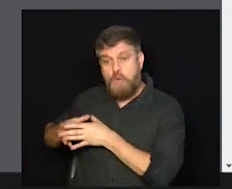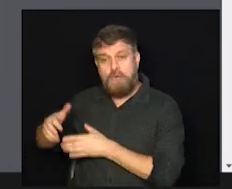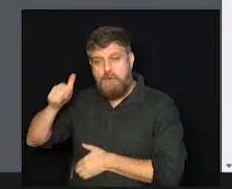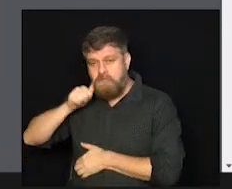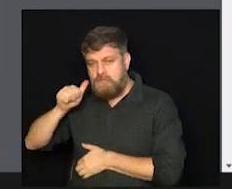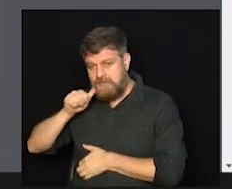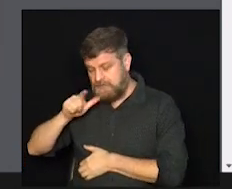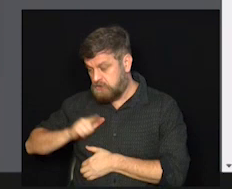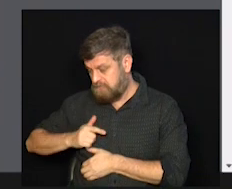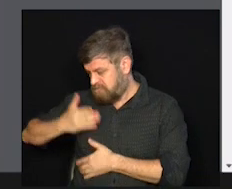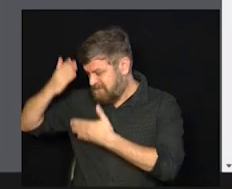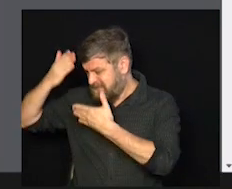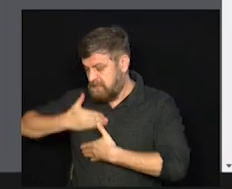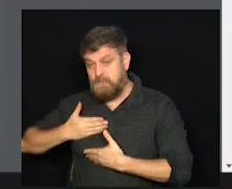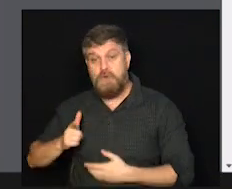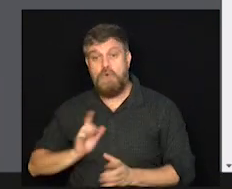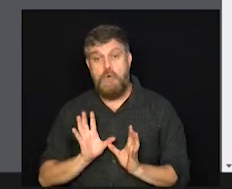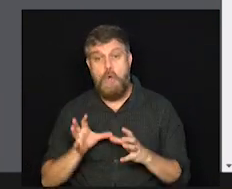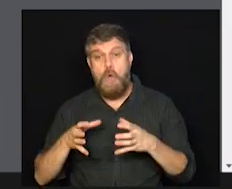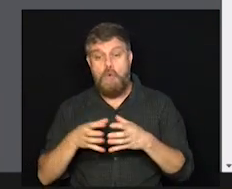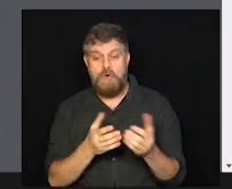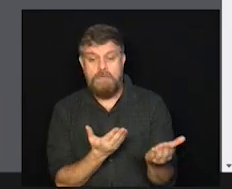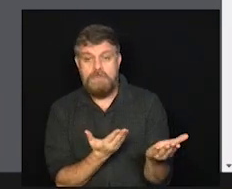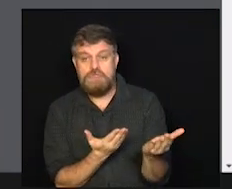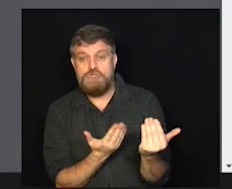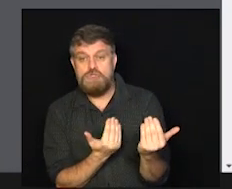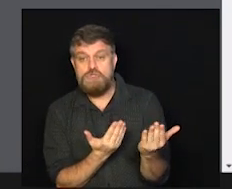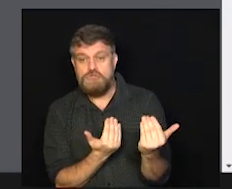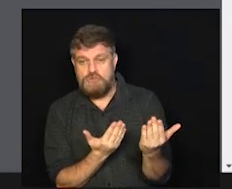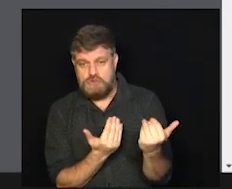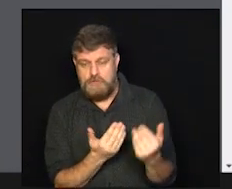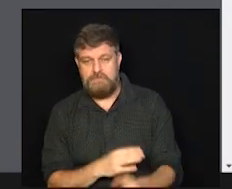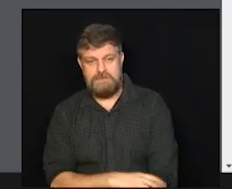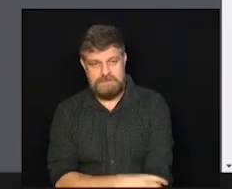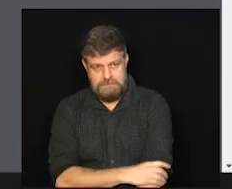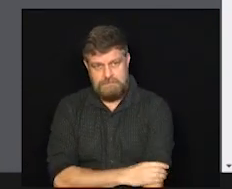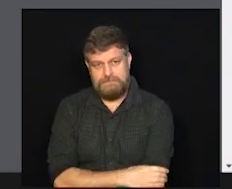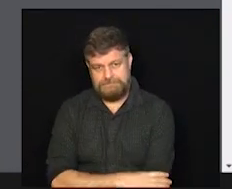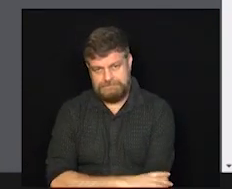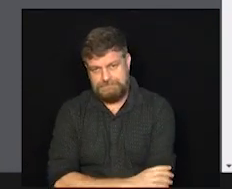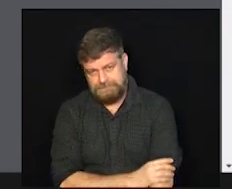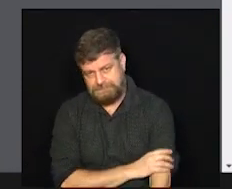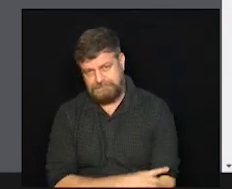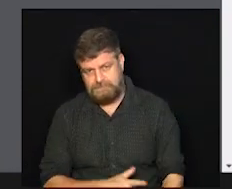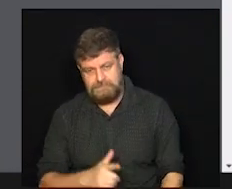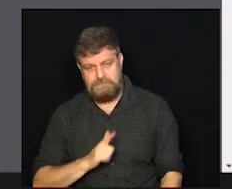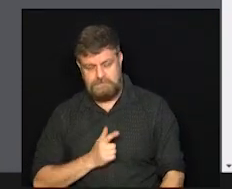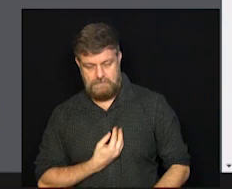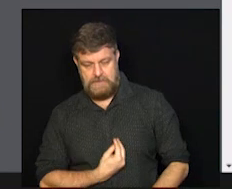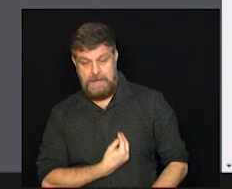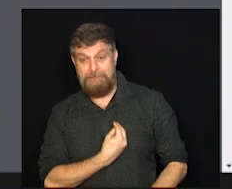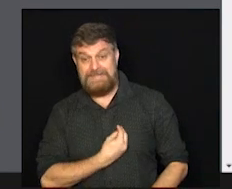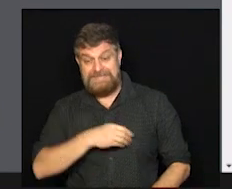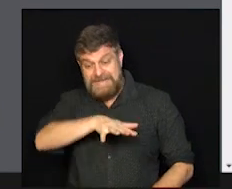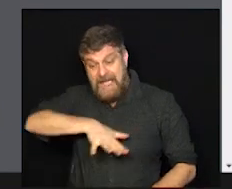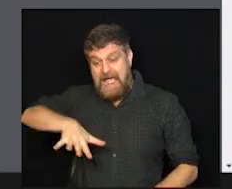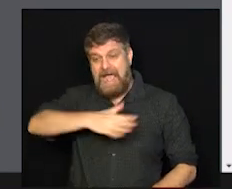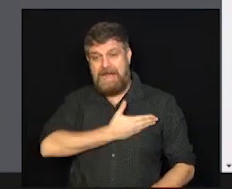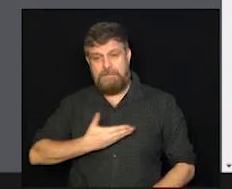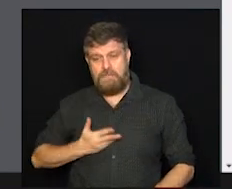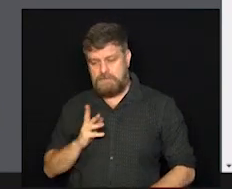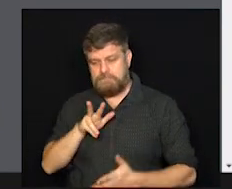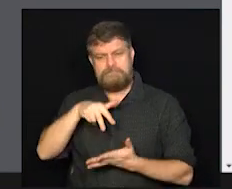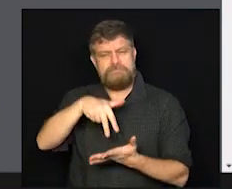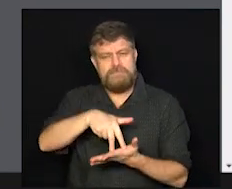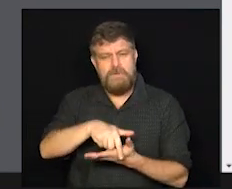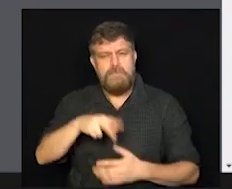grupo de jovens da Pastoral da Juventude, a PJ, jovens inseridos na inserção pública, eu me lembro de ter